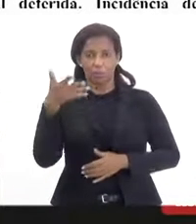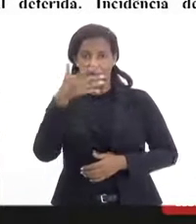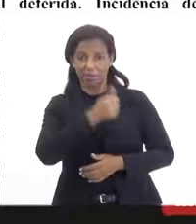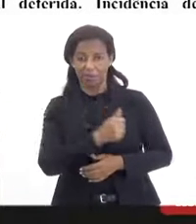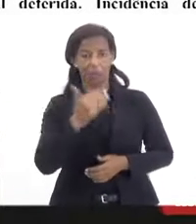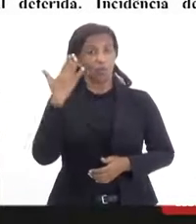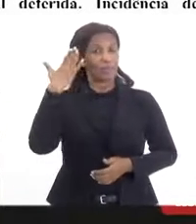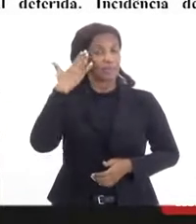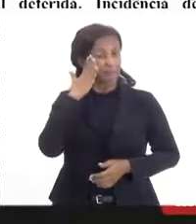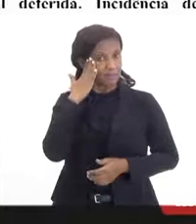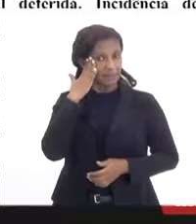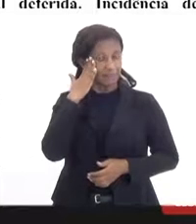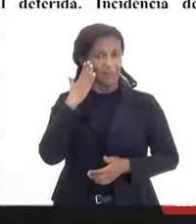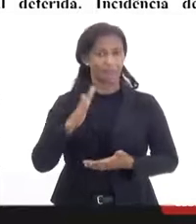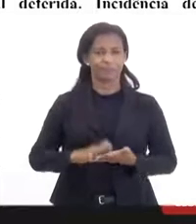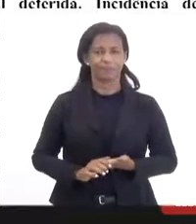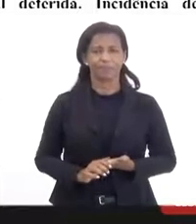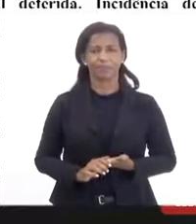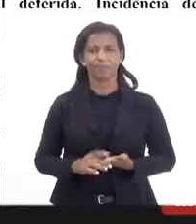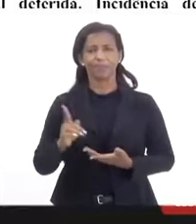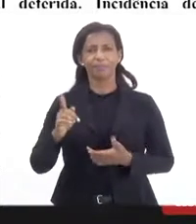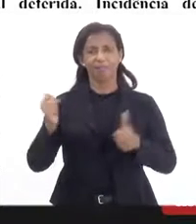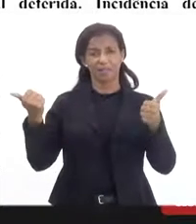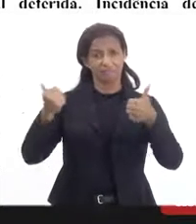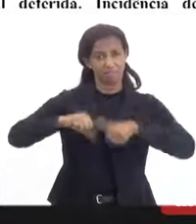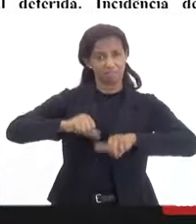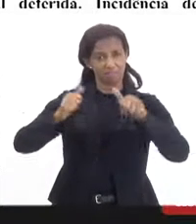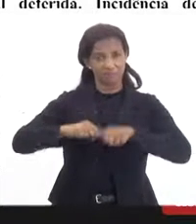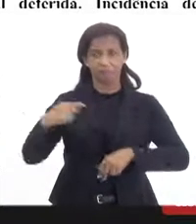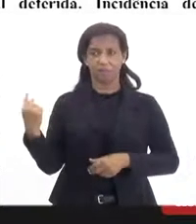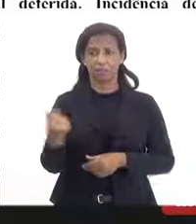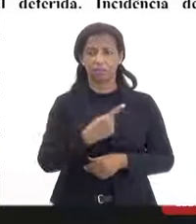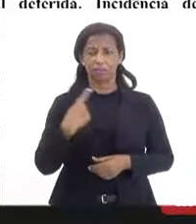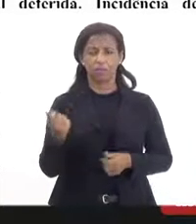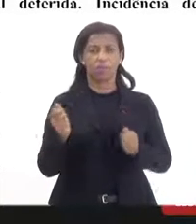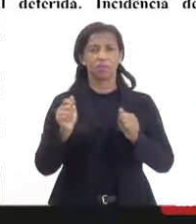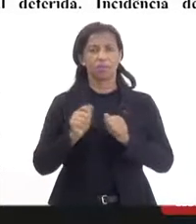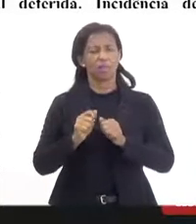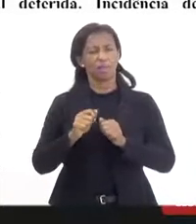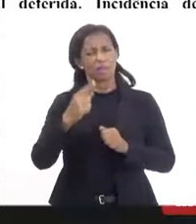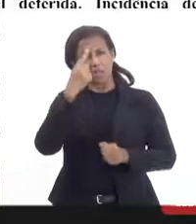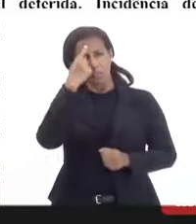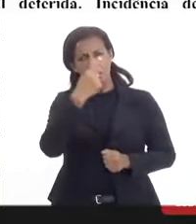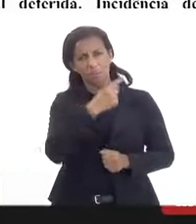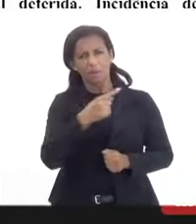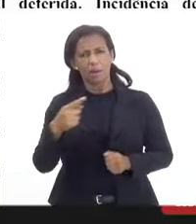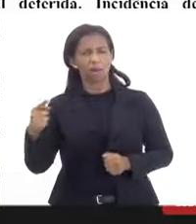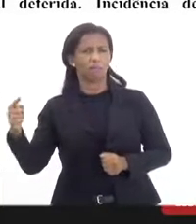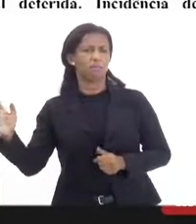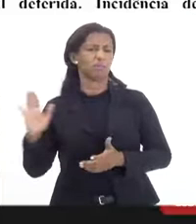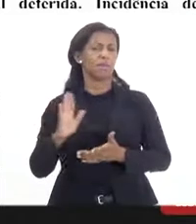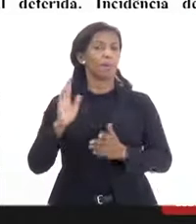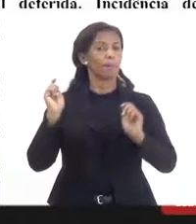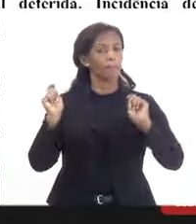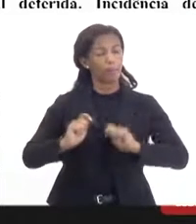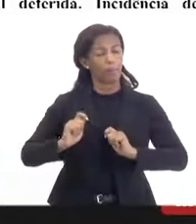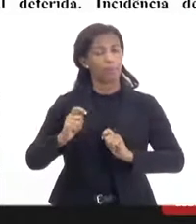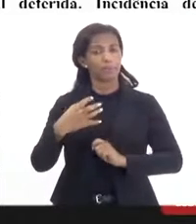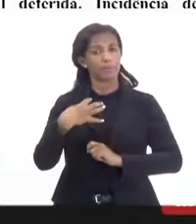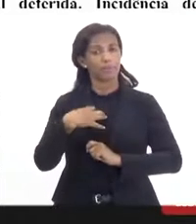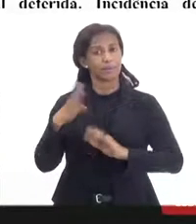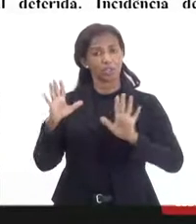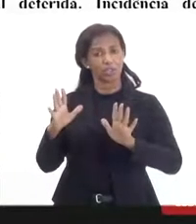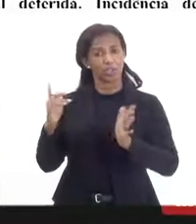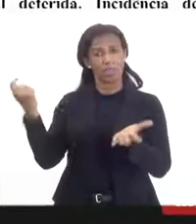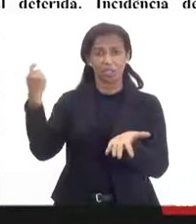e aí eu faço aqui a reticência, essa avaliação que nós estamos fazendo tem algumas semanas, então pode ser que já